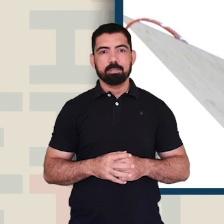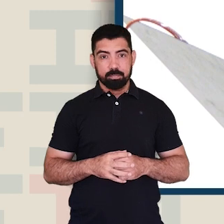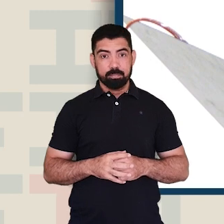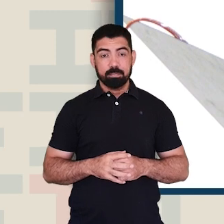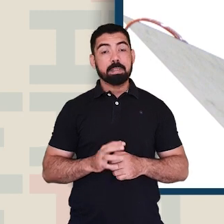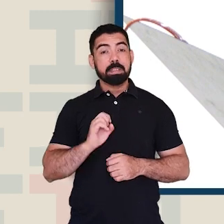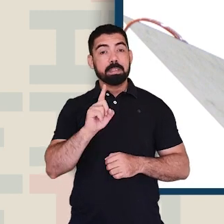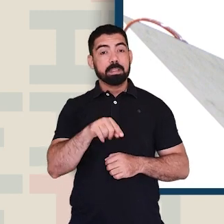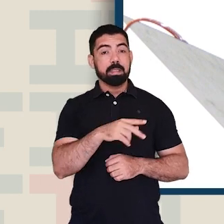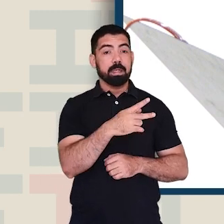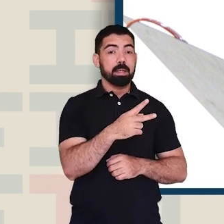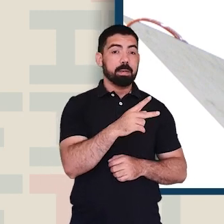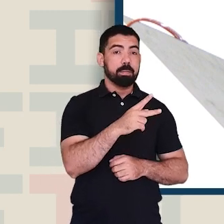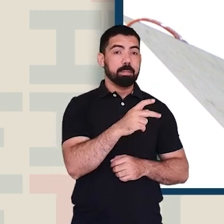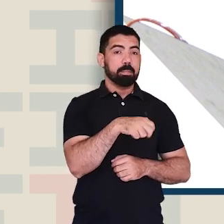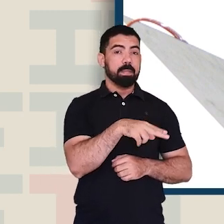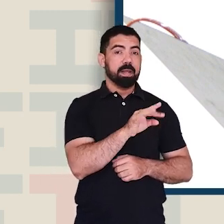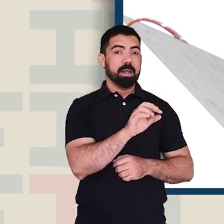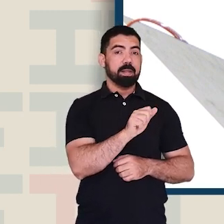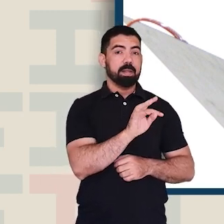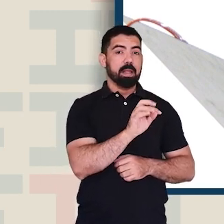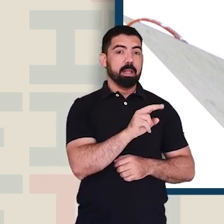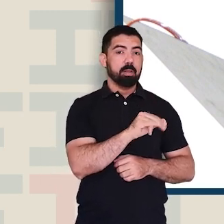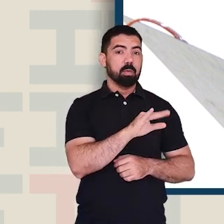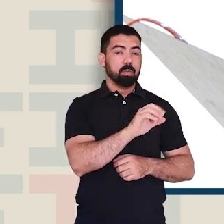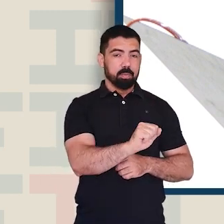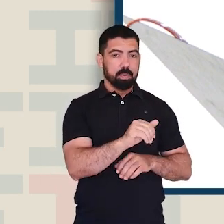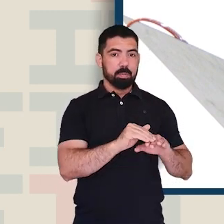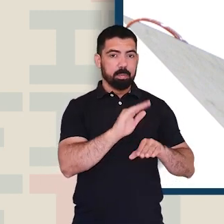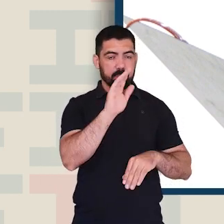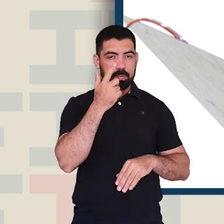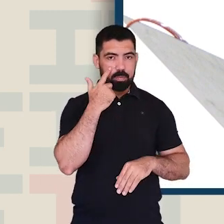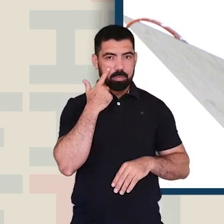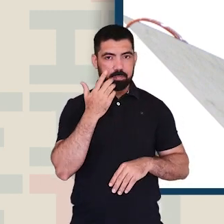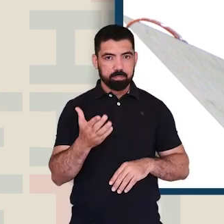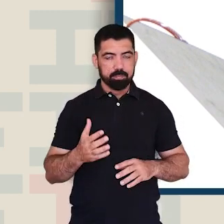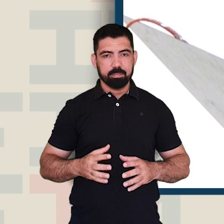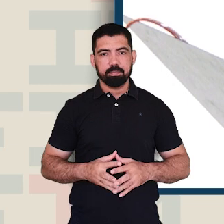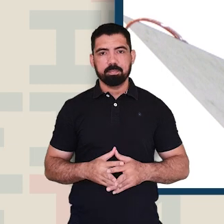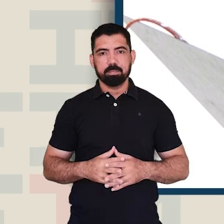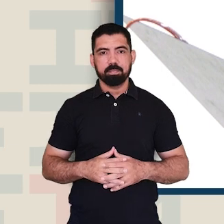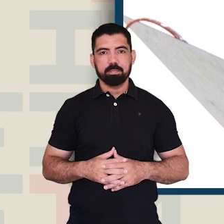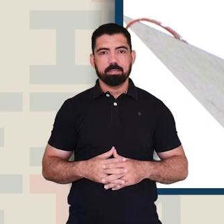Se fosse a pentatônica maior, seria. Eu fiz uma com.